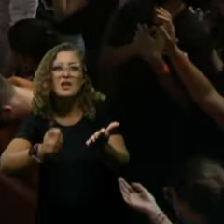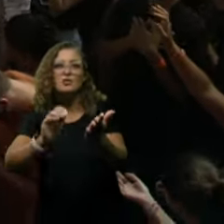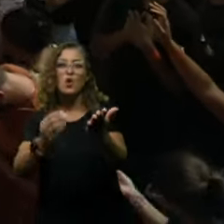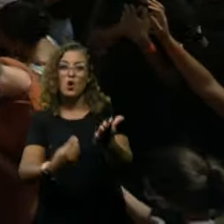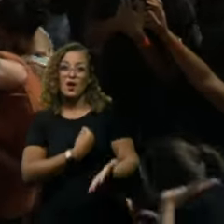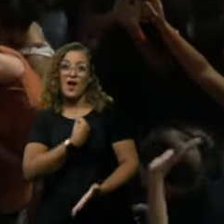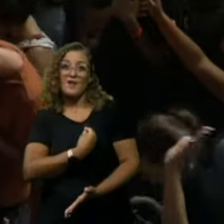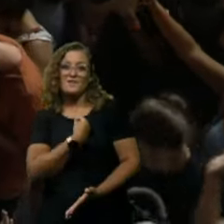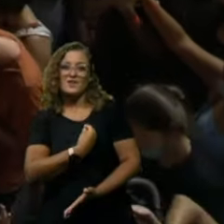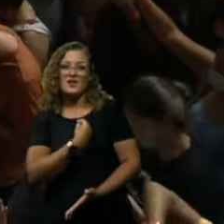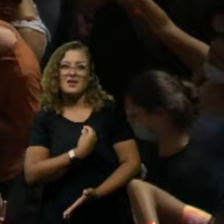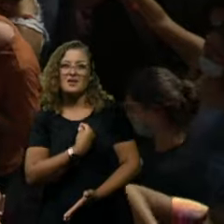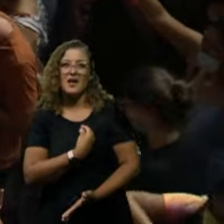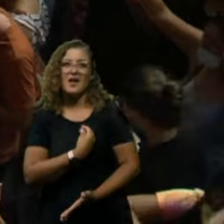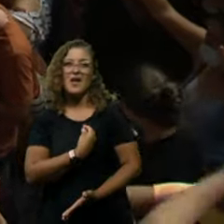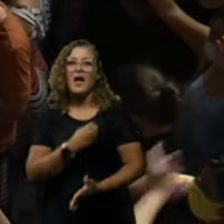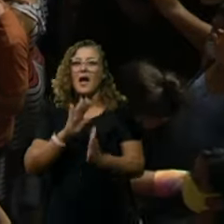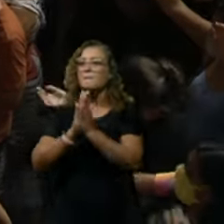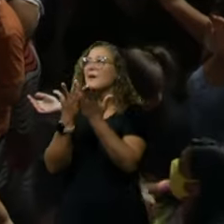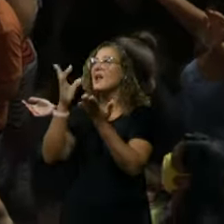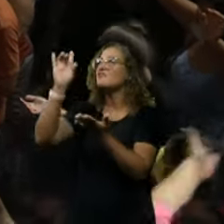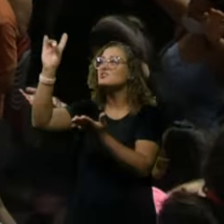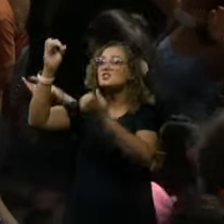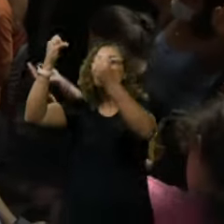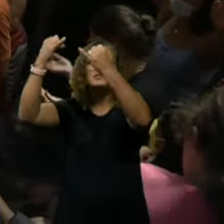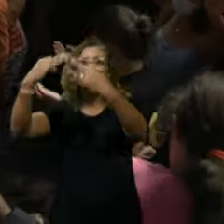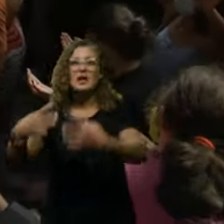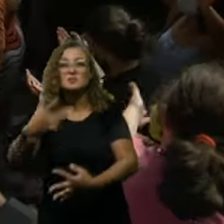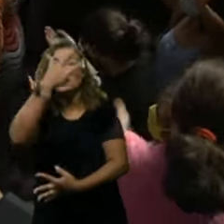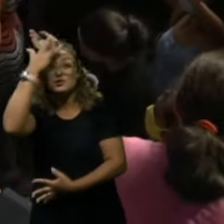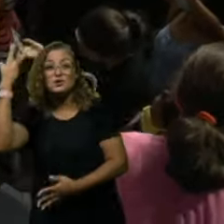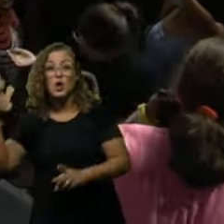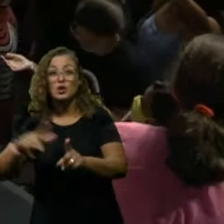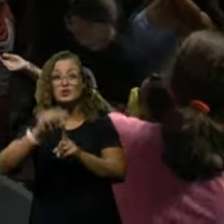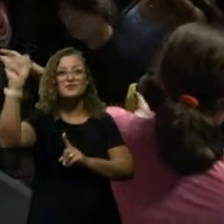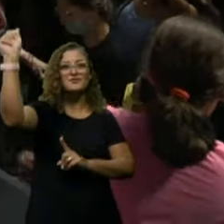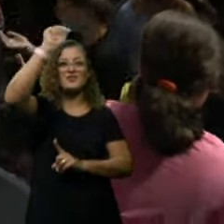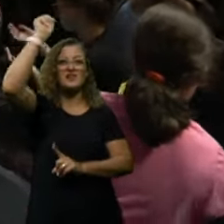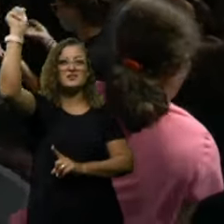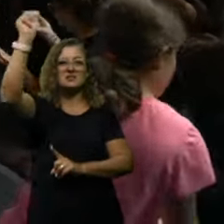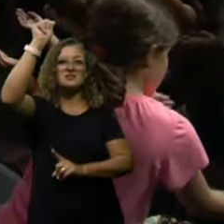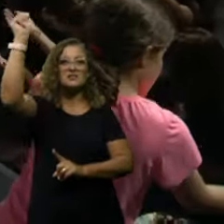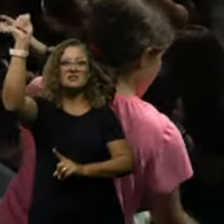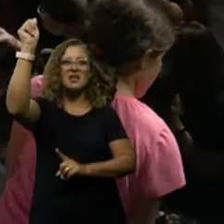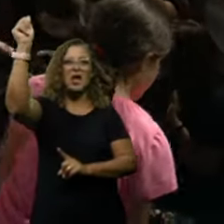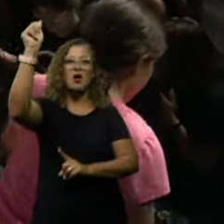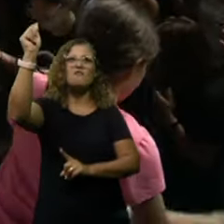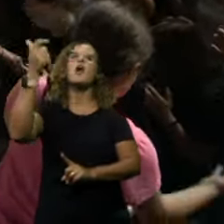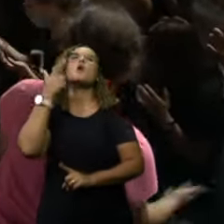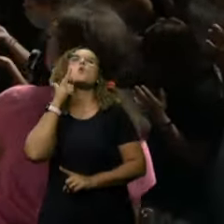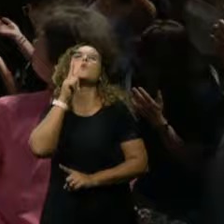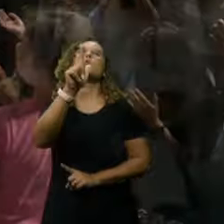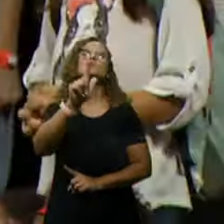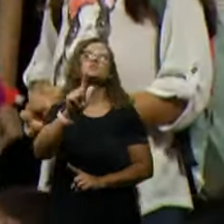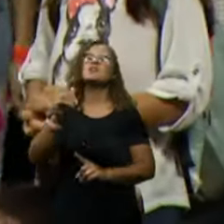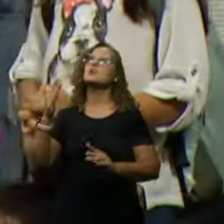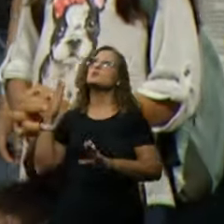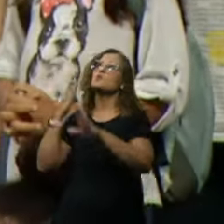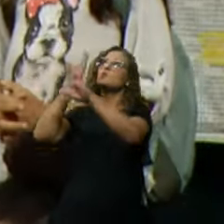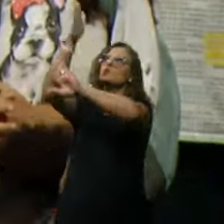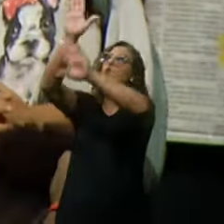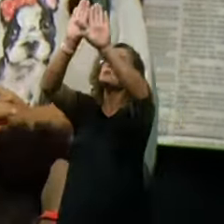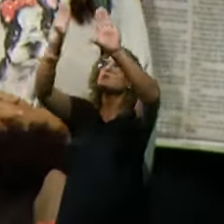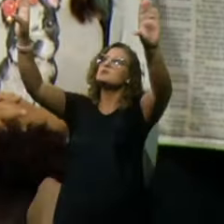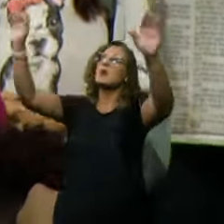tua palavra diz ao que vencer ao que vencer ele reinará tu amigo